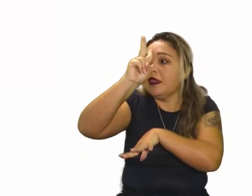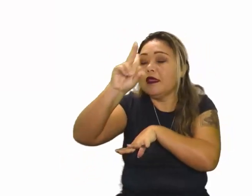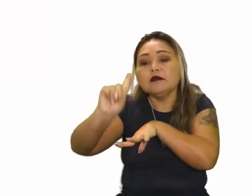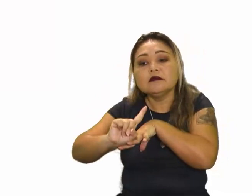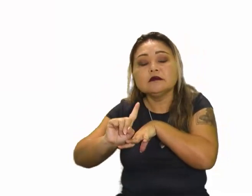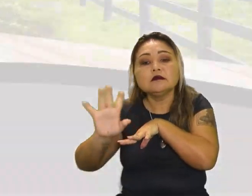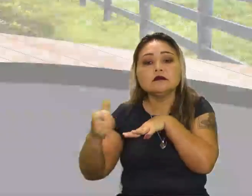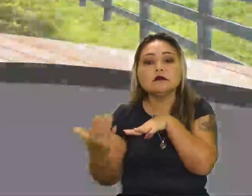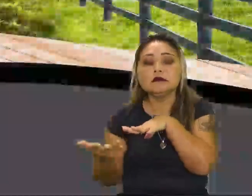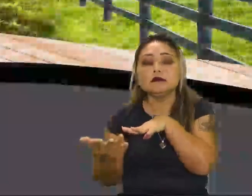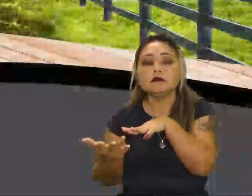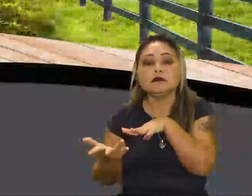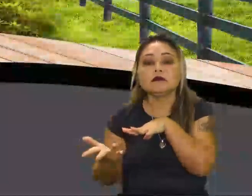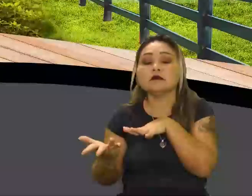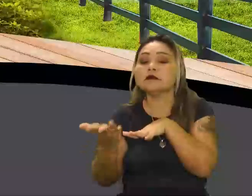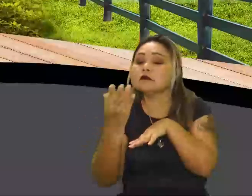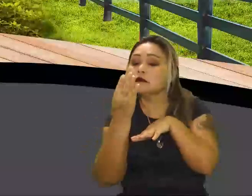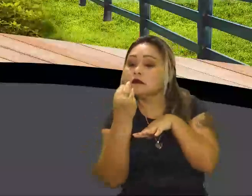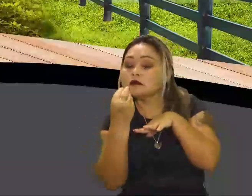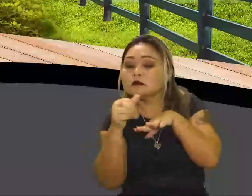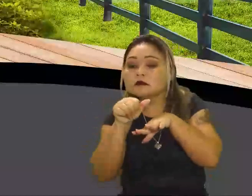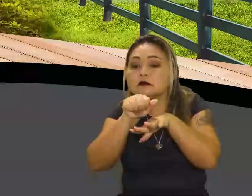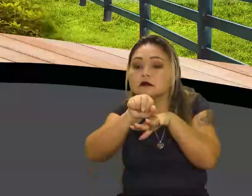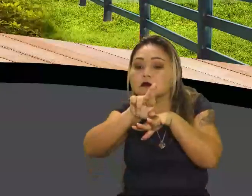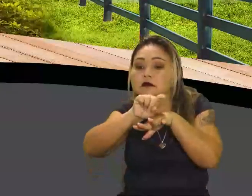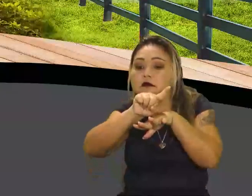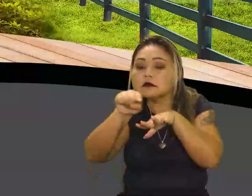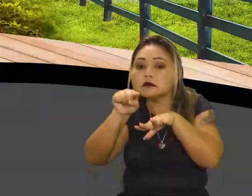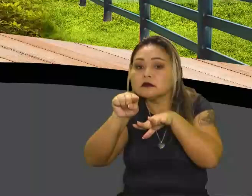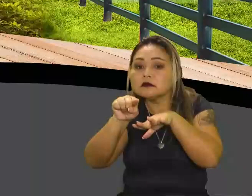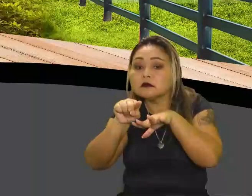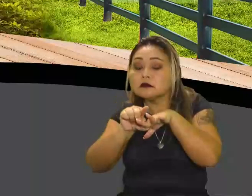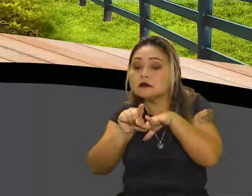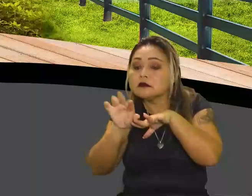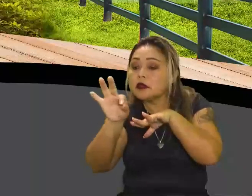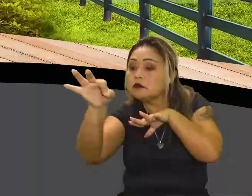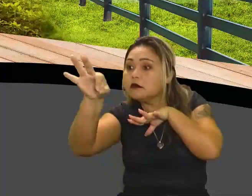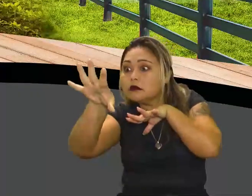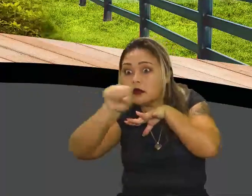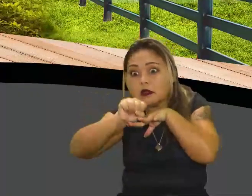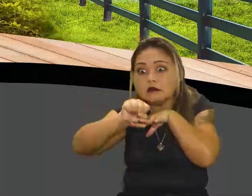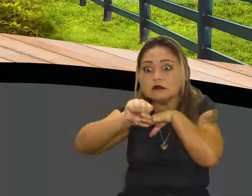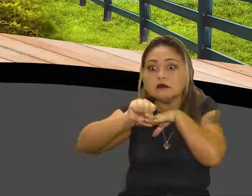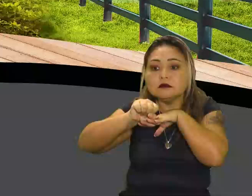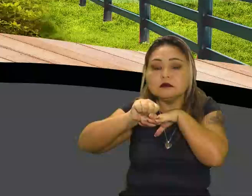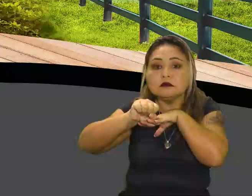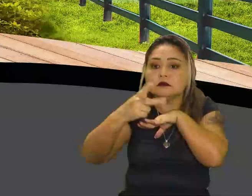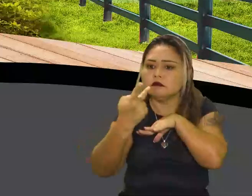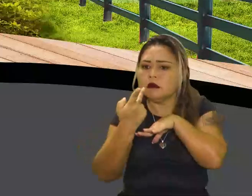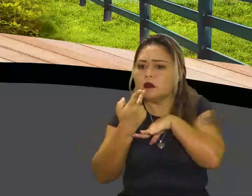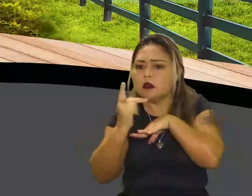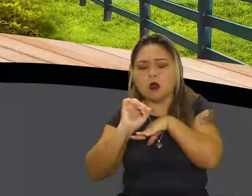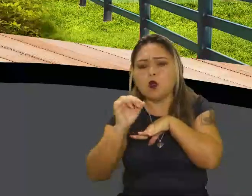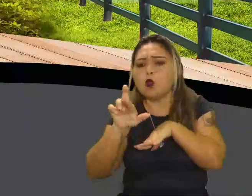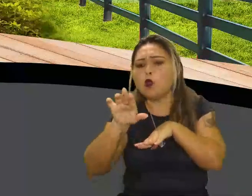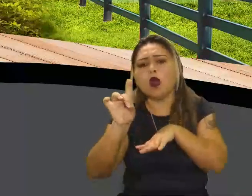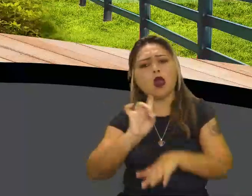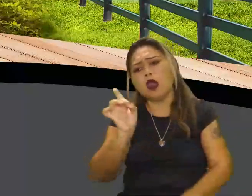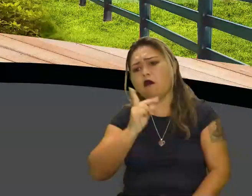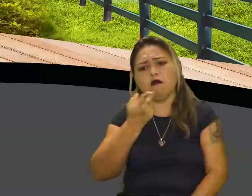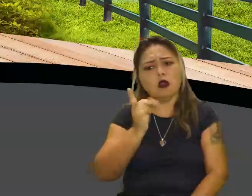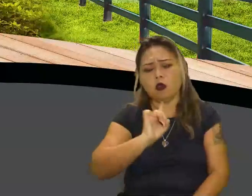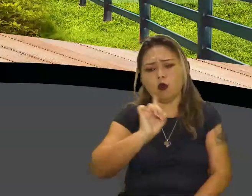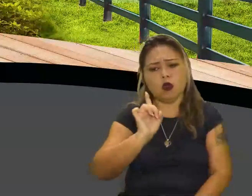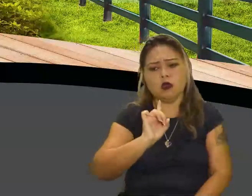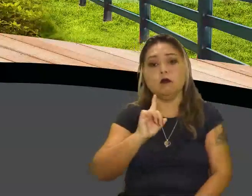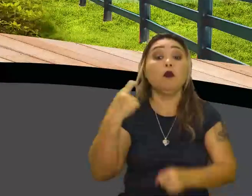galerinha? A alimentação da rã, ela se alimenta de insetos. Mas o senhor não falou quais são os insetos. É claro,